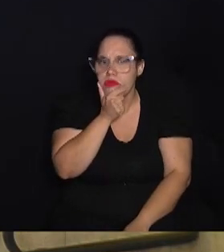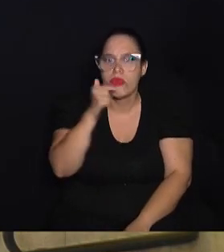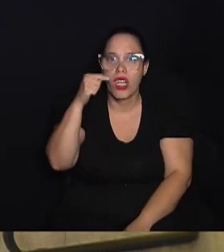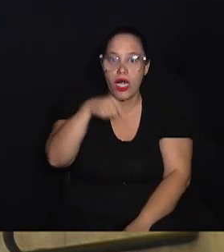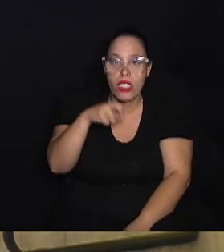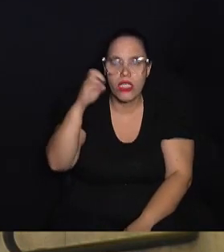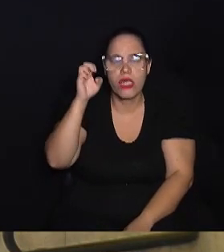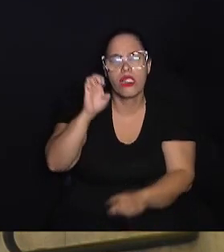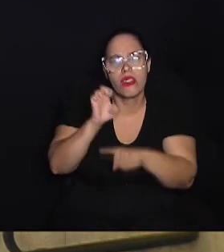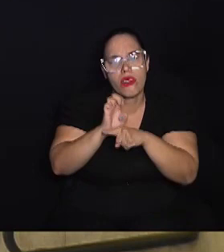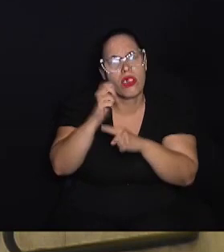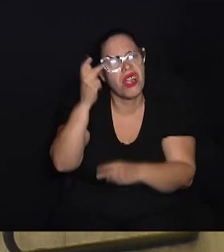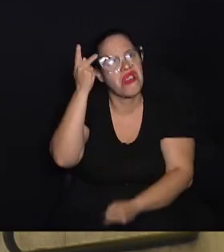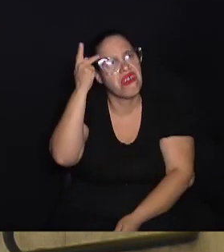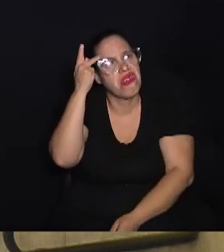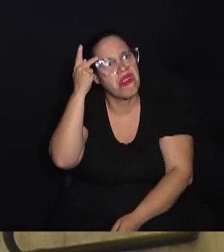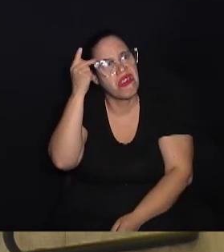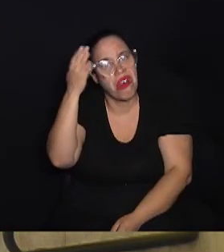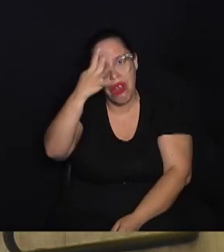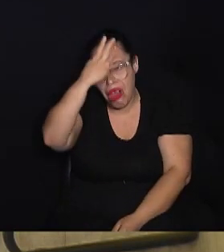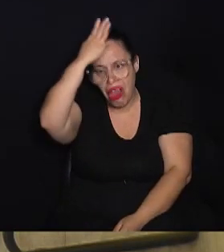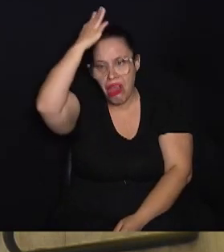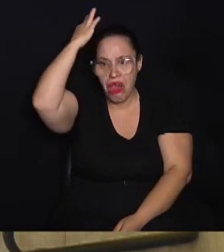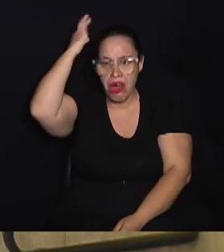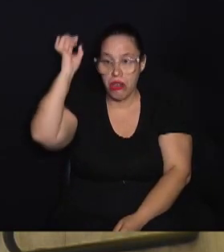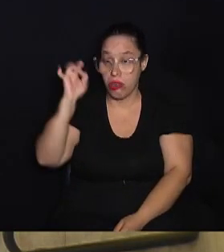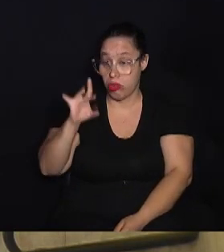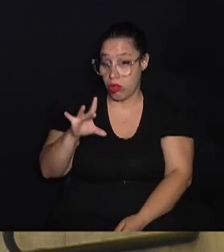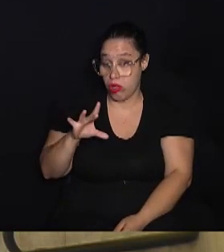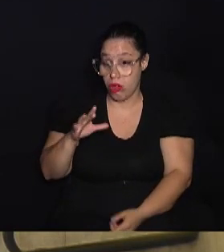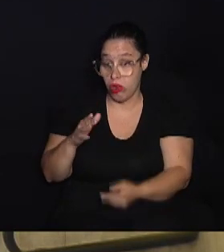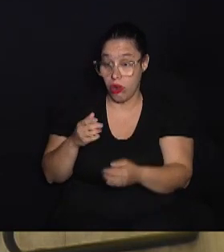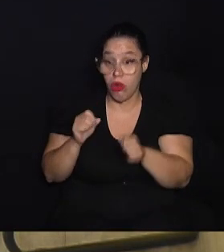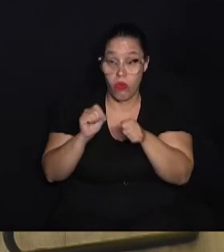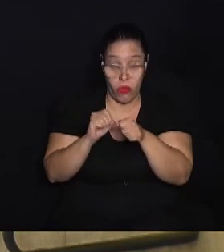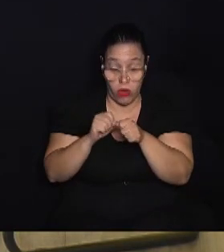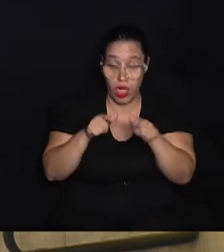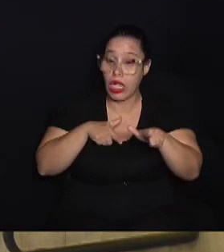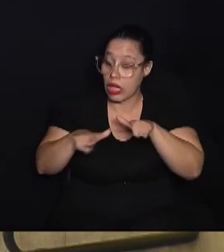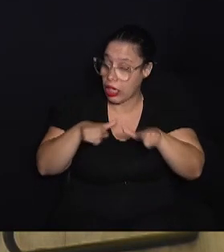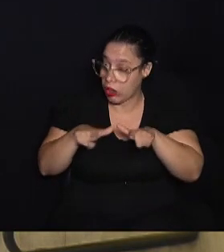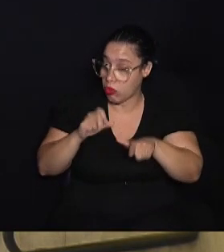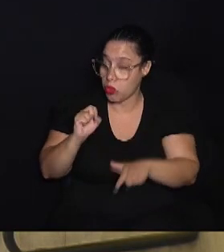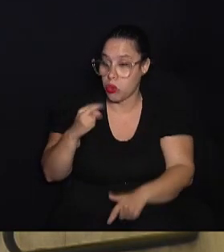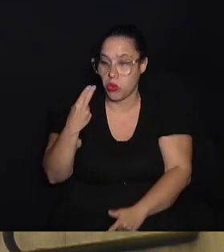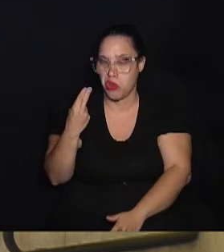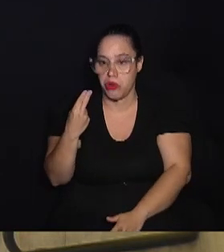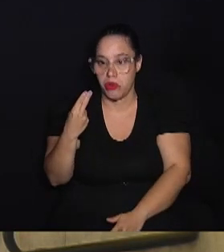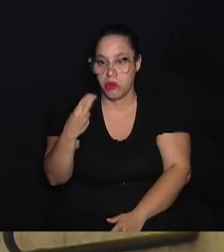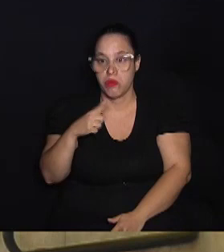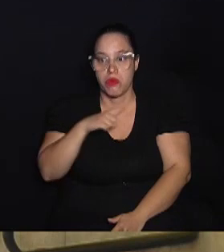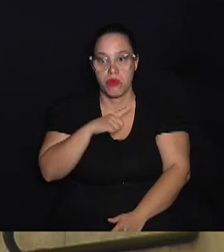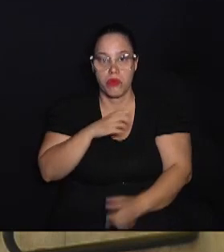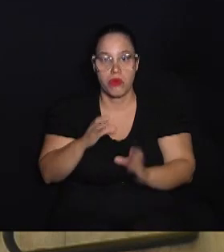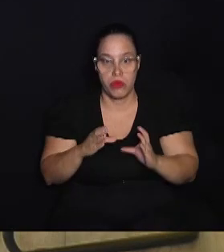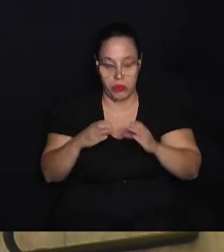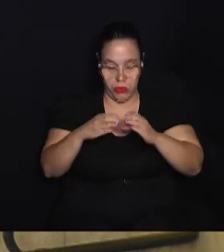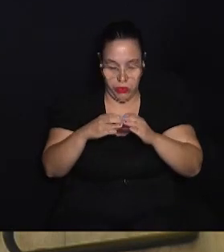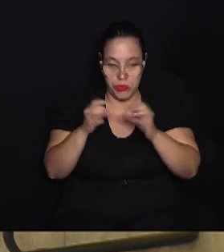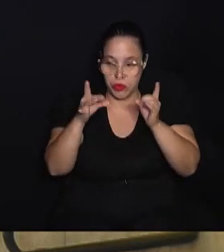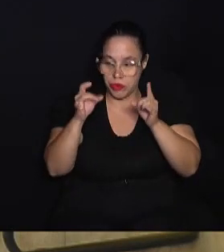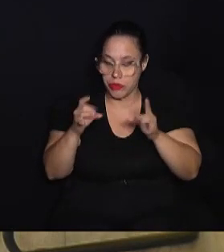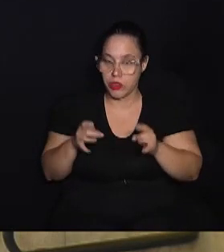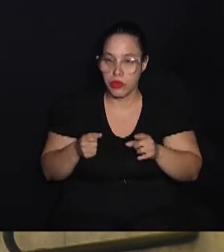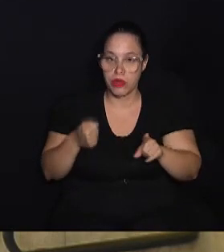São Paulo, é o Corpo de Bombeiros apenas hoje quem faz esse trabalho, ou a gente já tem grupos especializados